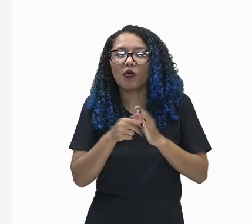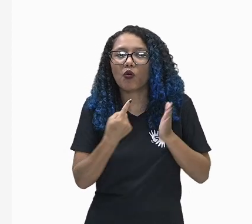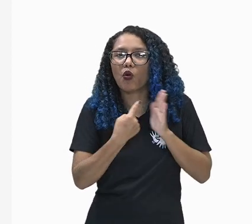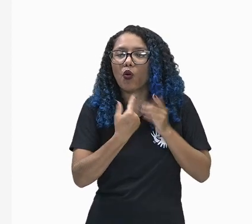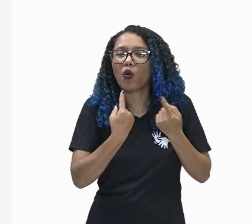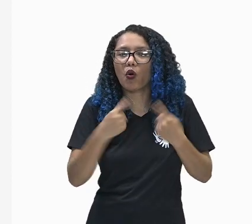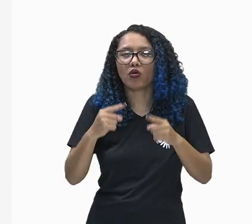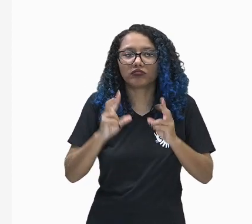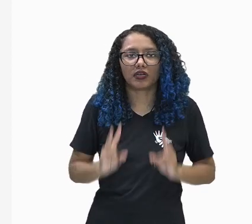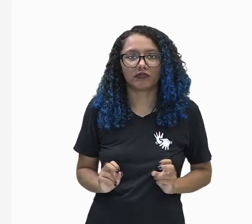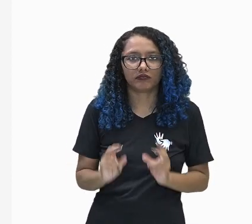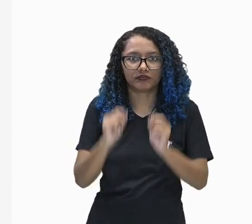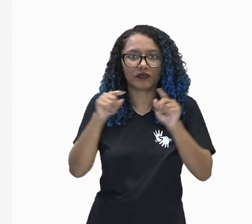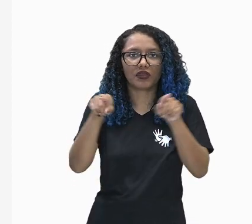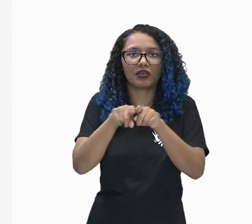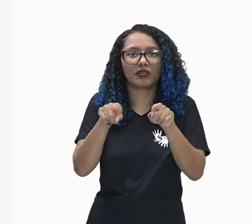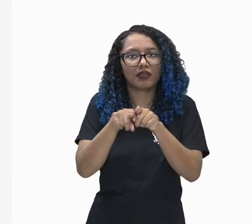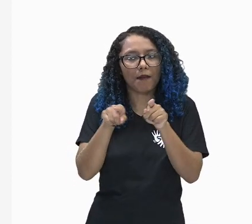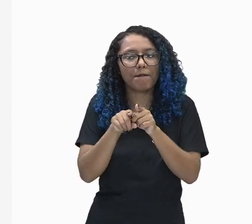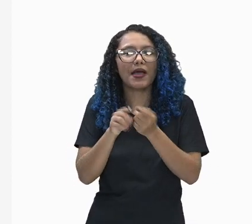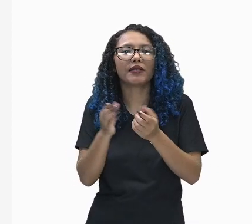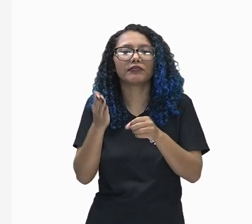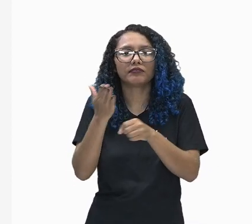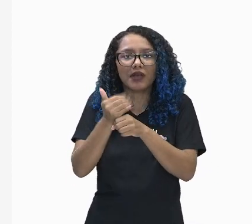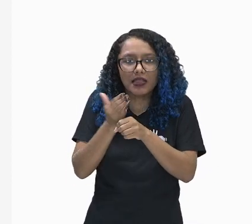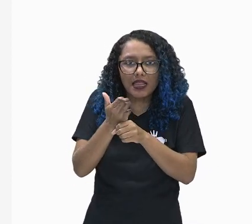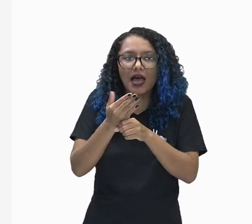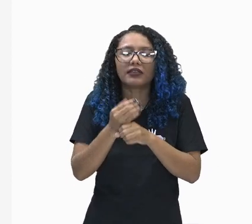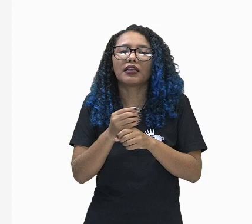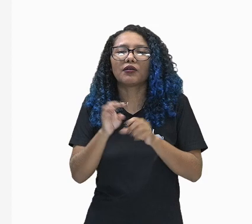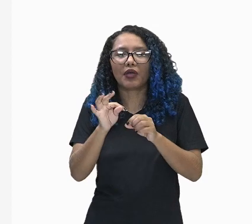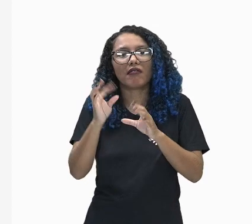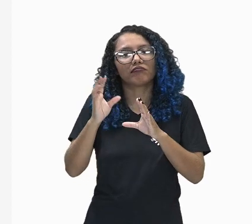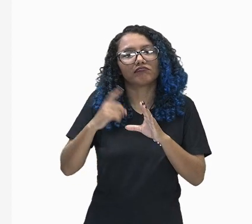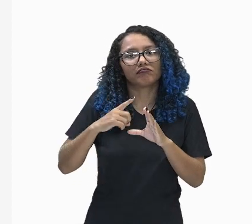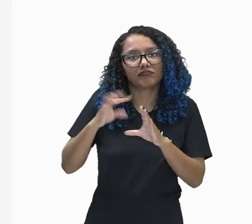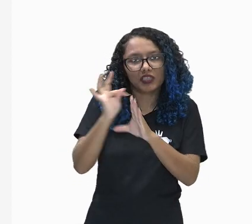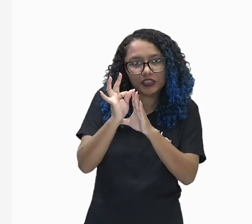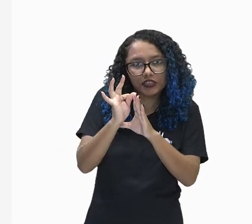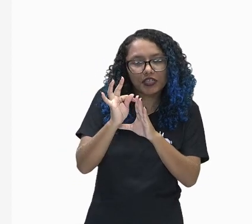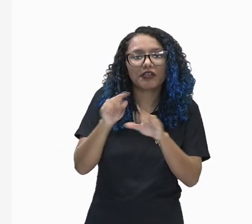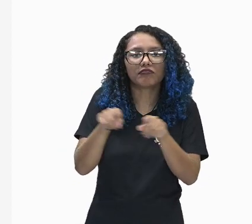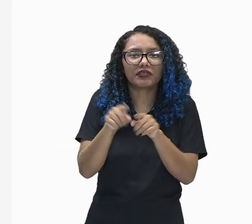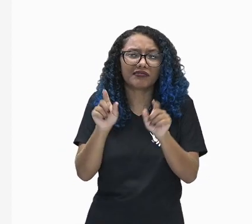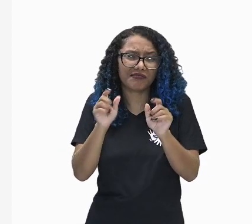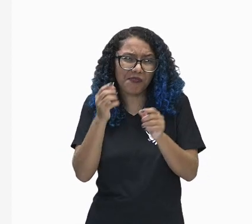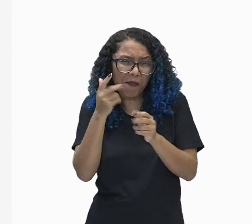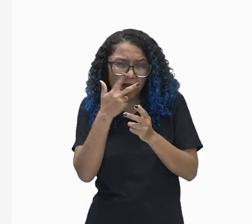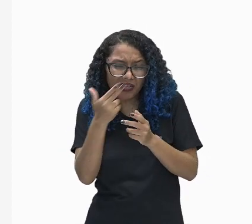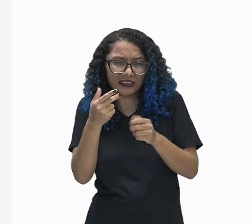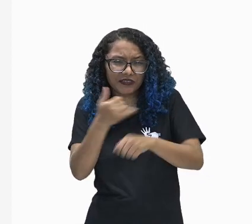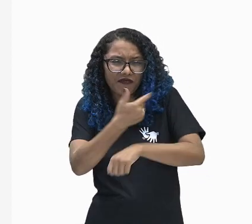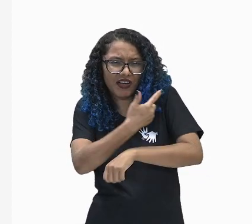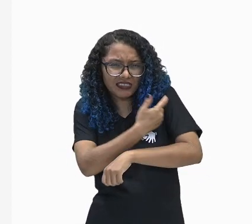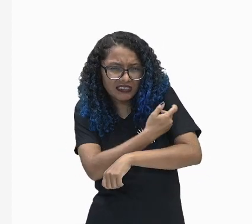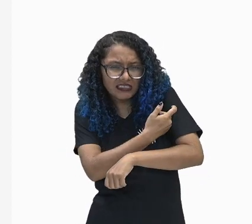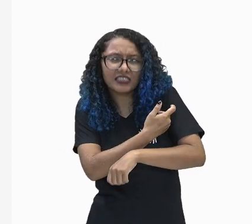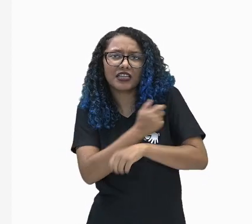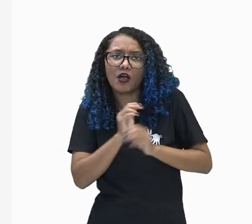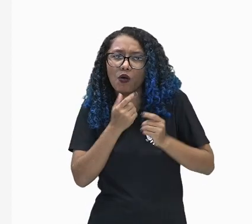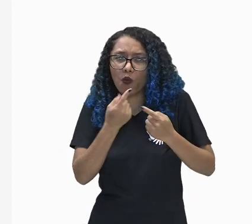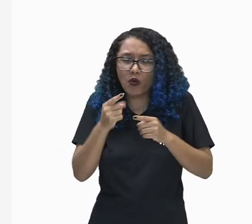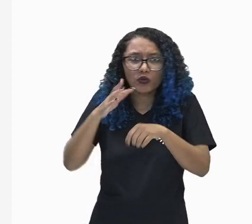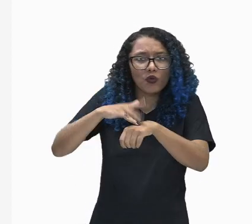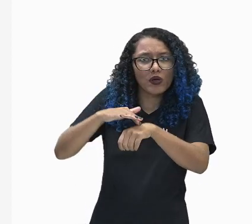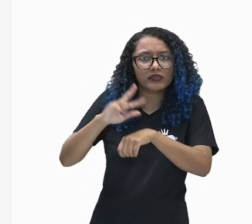transgênica que já possui a vacina contra a hepatite B. Mas os protocolos ainda estão melhorando geneticamente